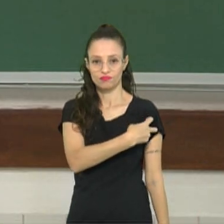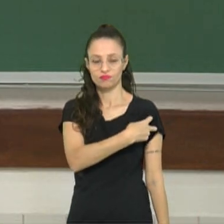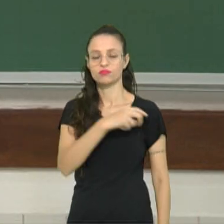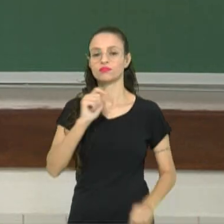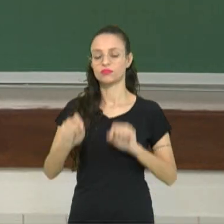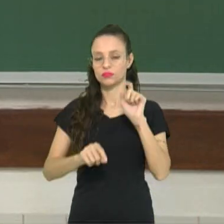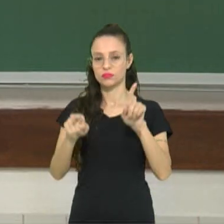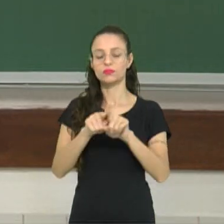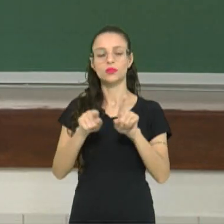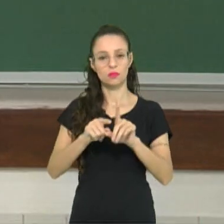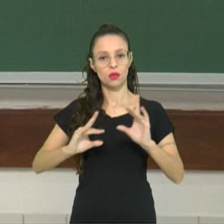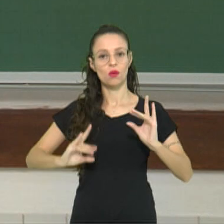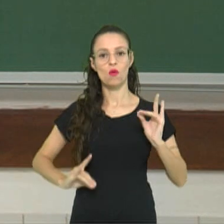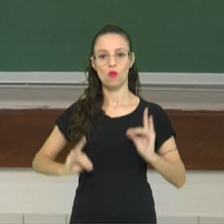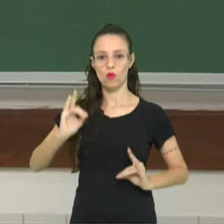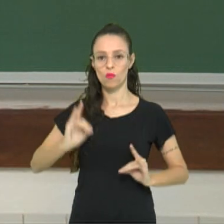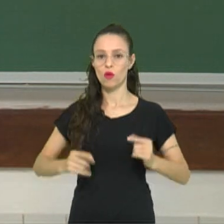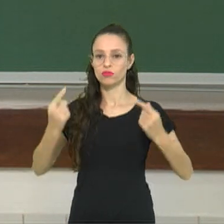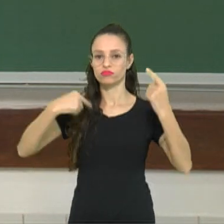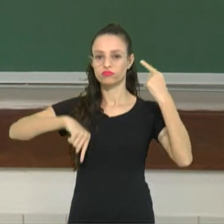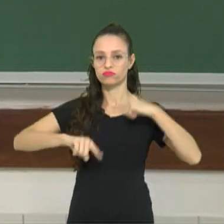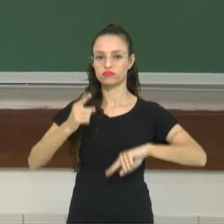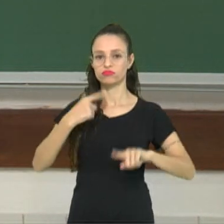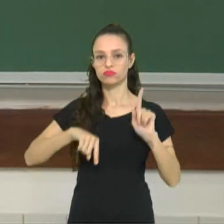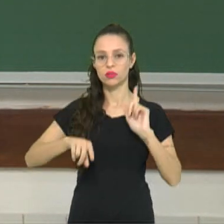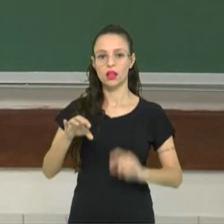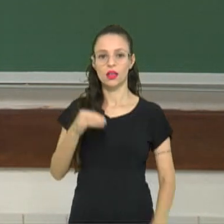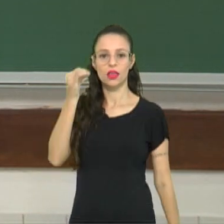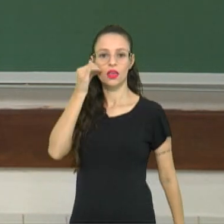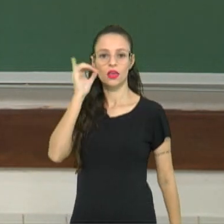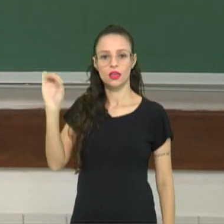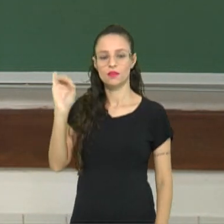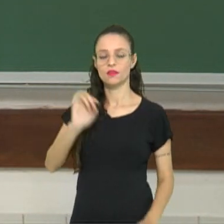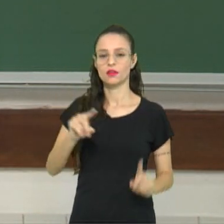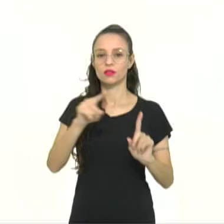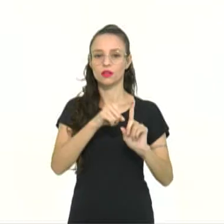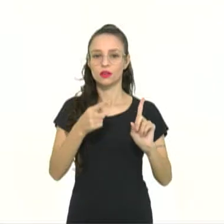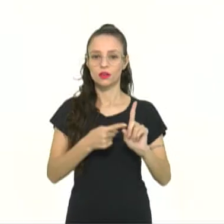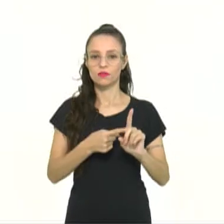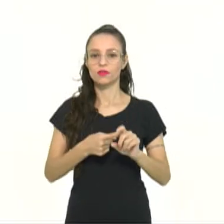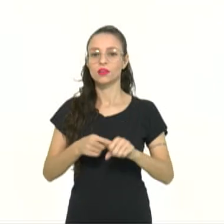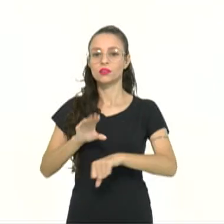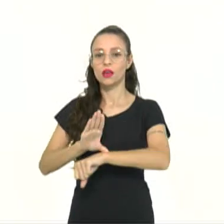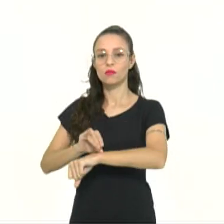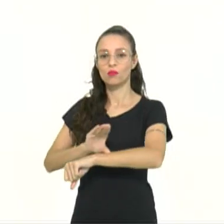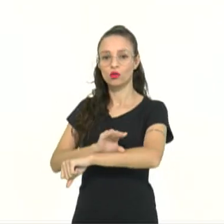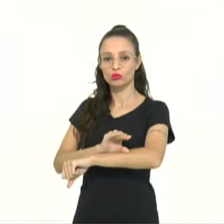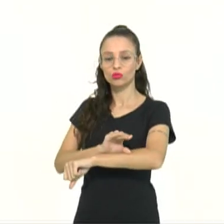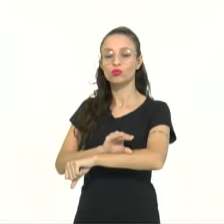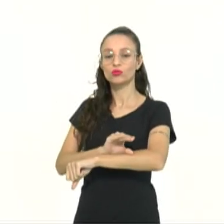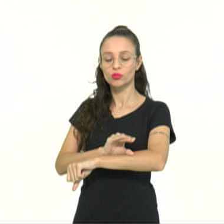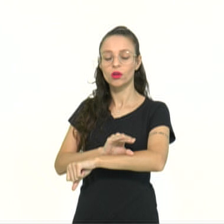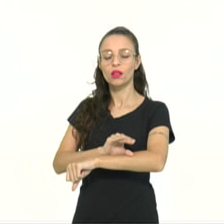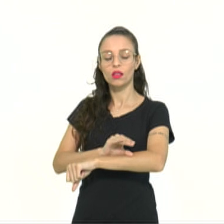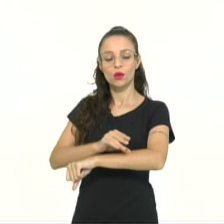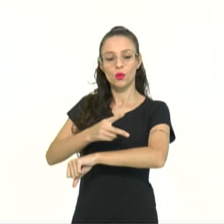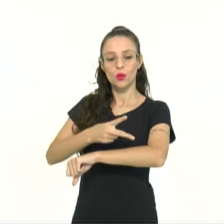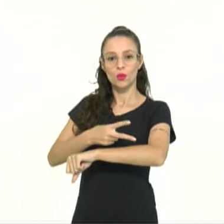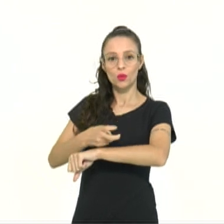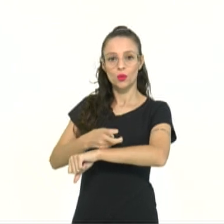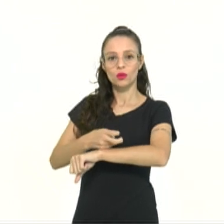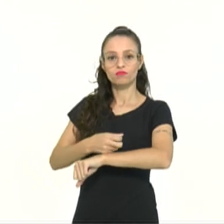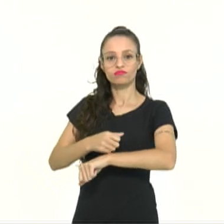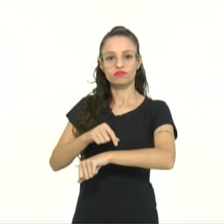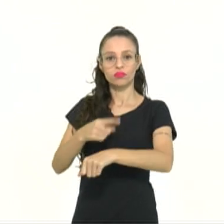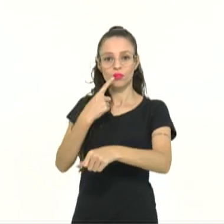hormônios também, que vão fazer esse trabalho contraceptivo, né? Eles vão permanecer no músculo e são liberados à medida que esse tecido é irrigado